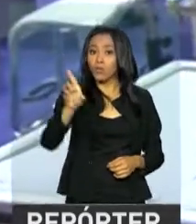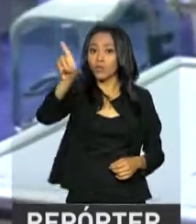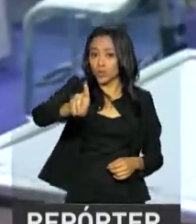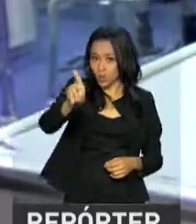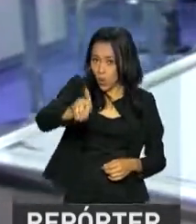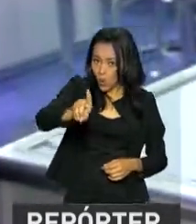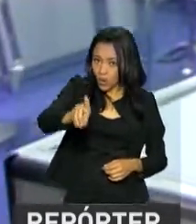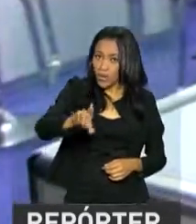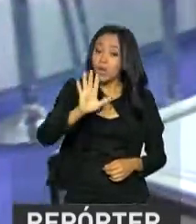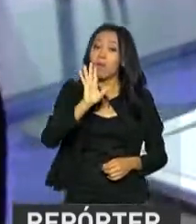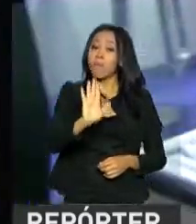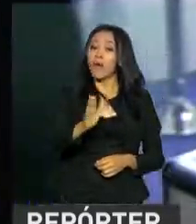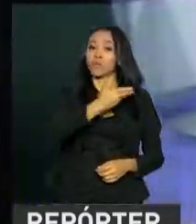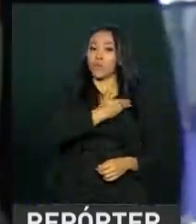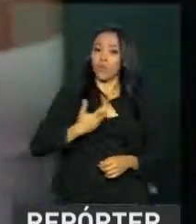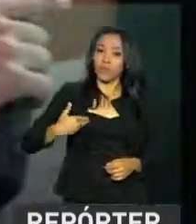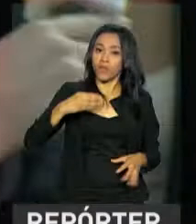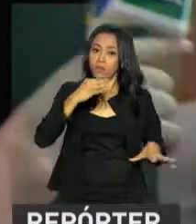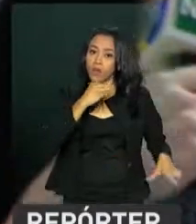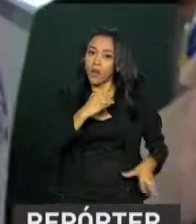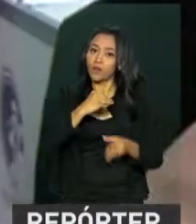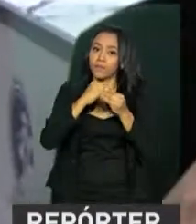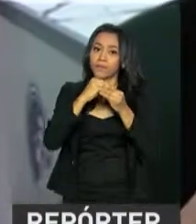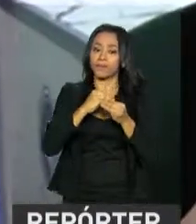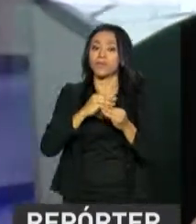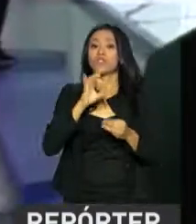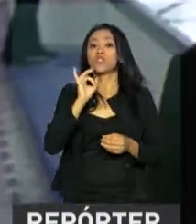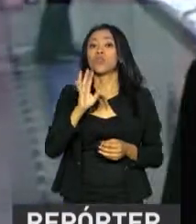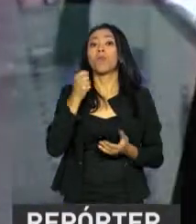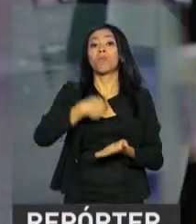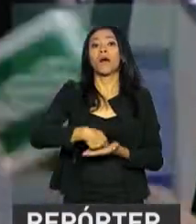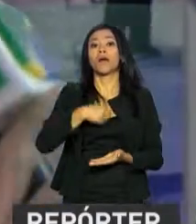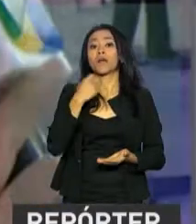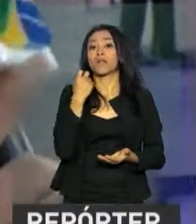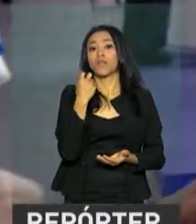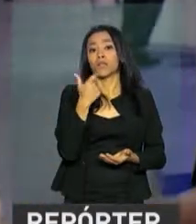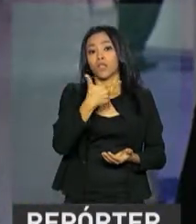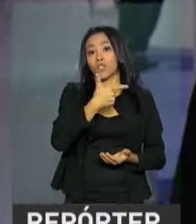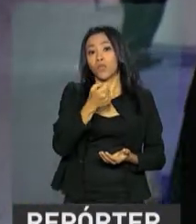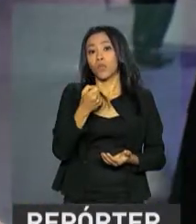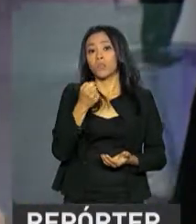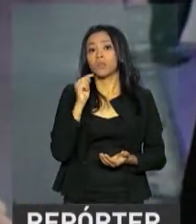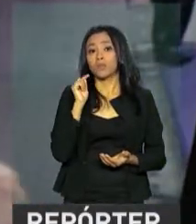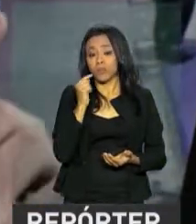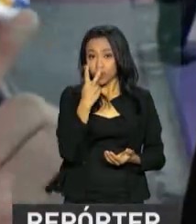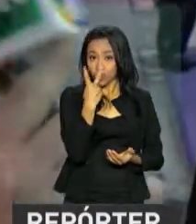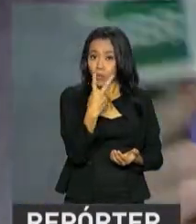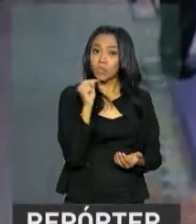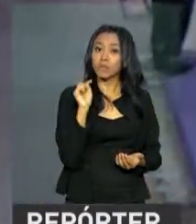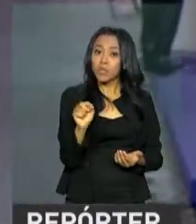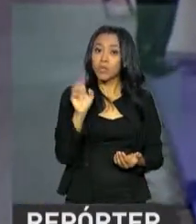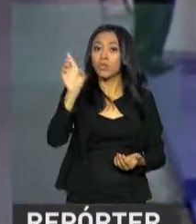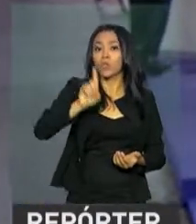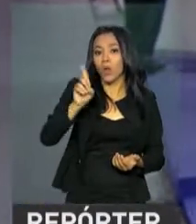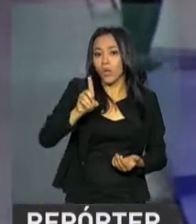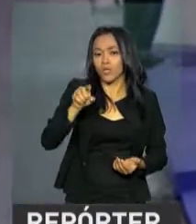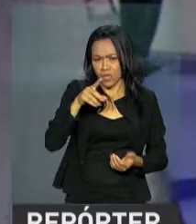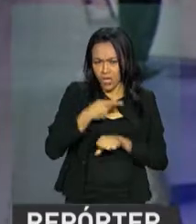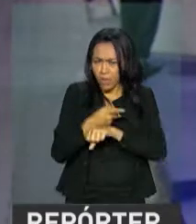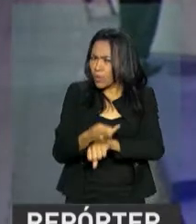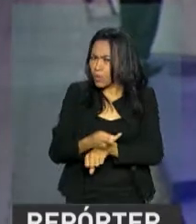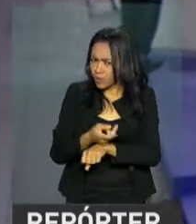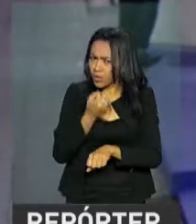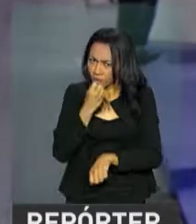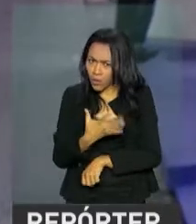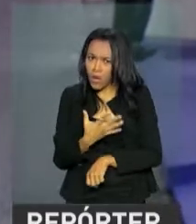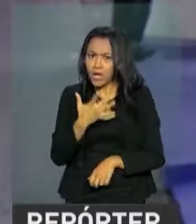dá um subsídio onde cada morador paga apenas $2.000. Como é que tem sido a procura aqui por esse equipamento aqui no estádio? As pessoas